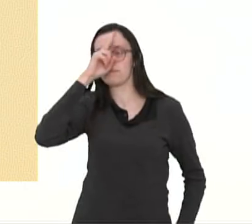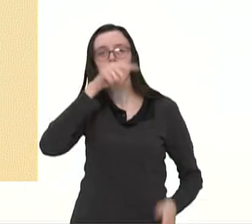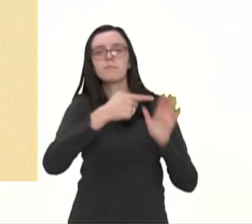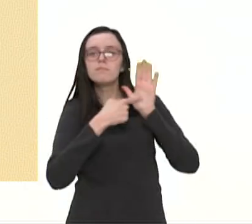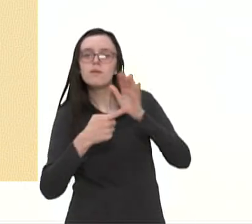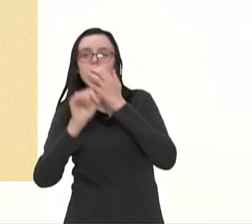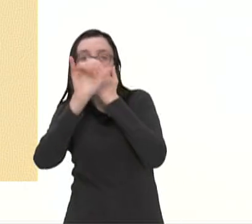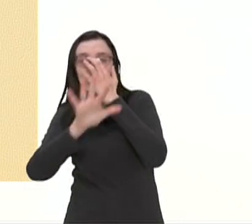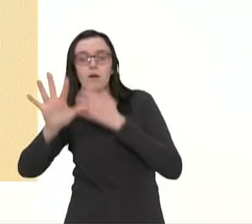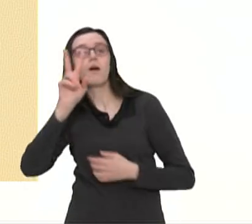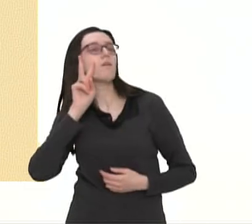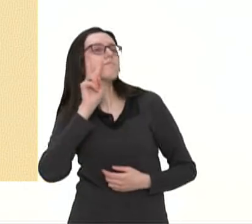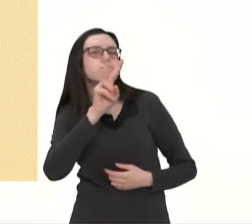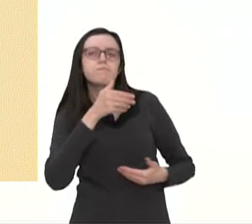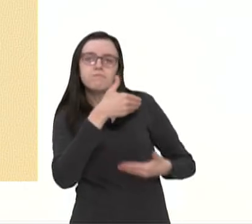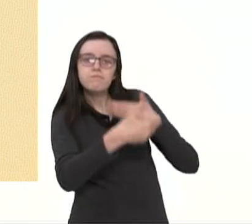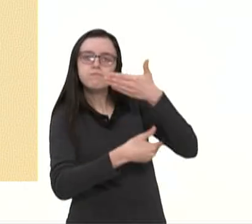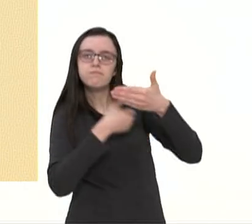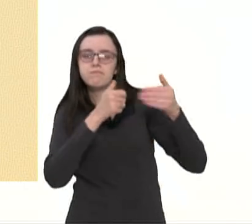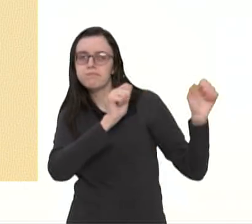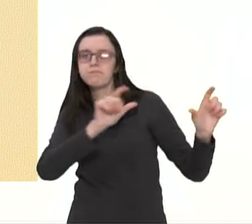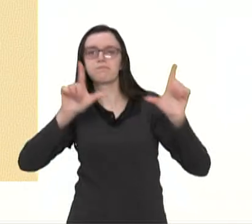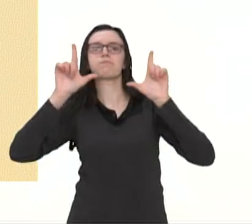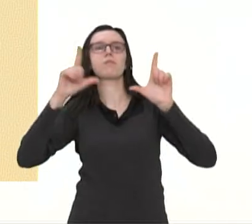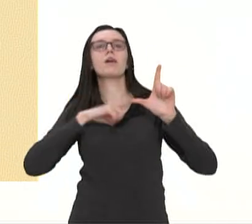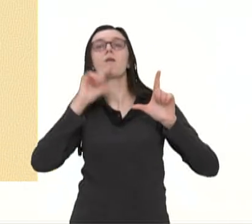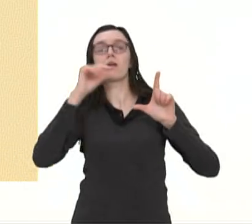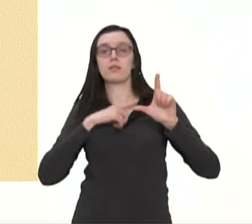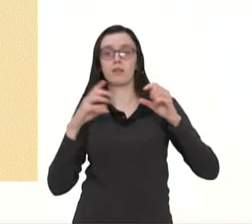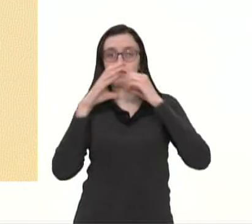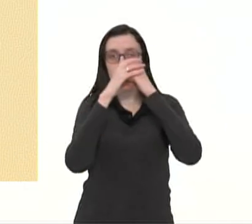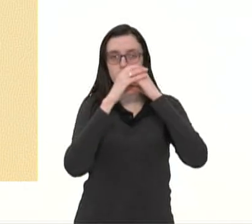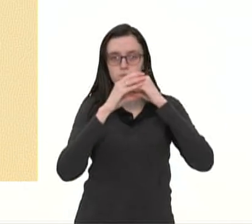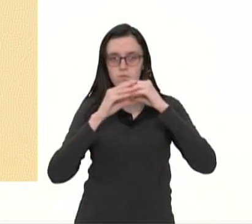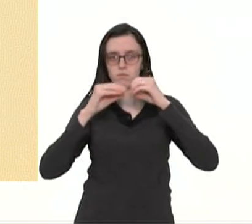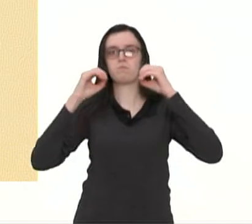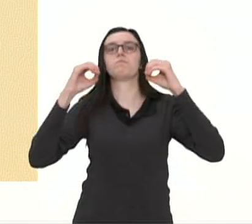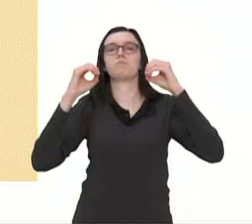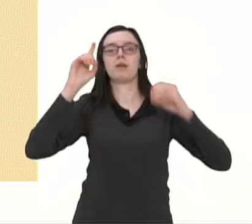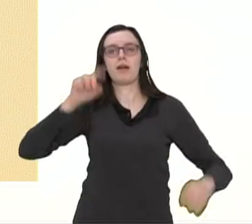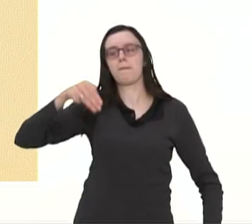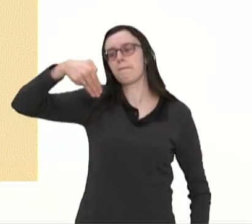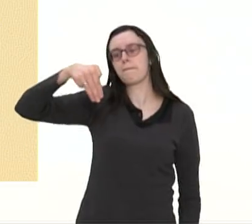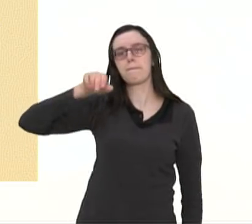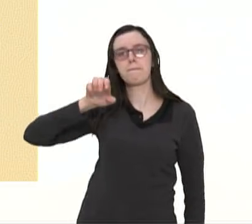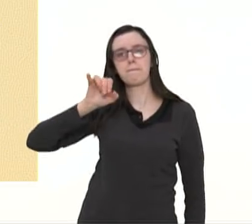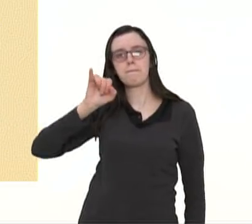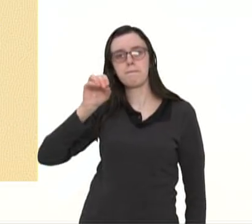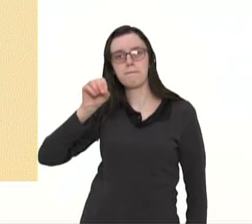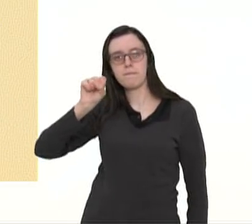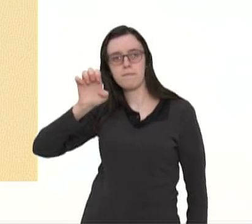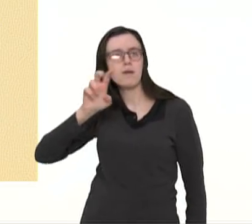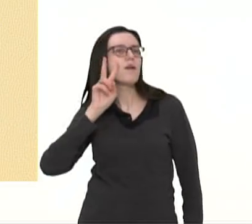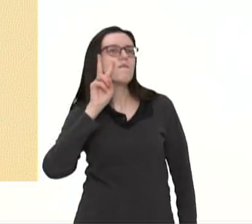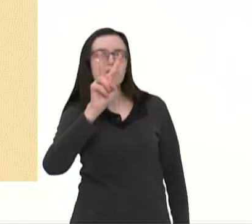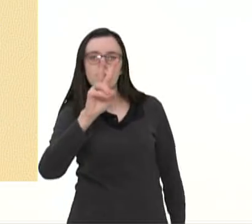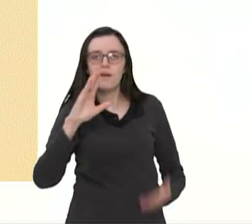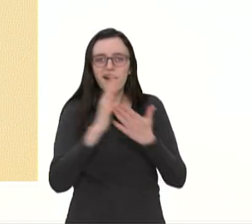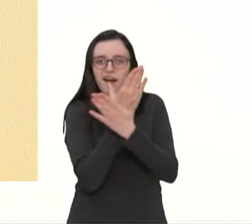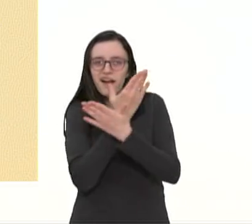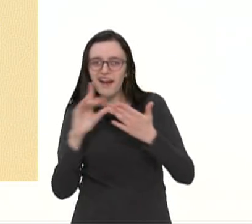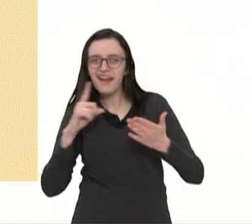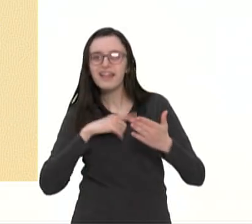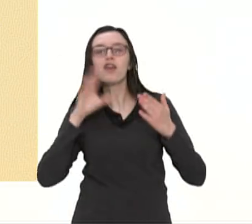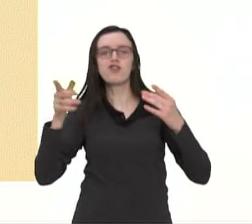está mostrando ali, vai começar a ocorrer a divisão celular por meiose. Então, puxou ali os cromossomos homólogos, eles já fizeram ali o